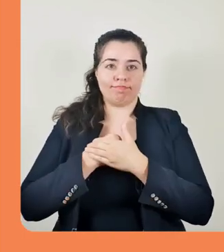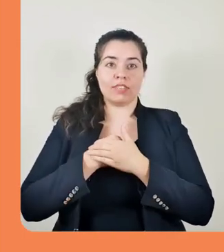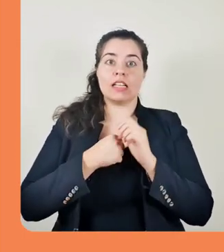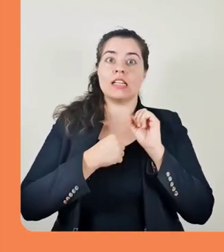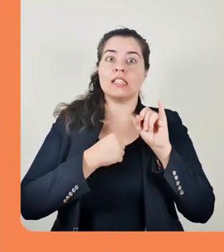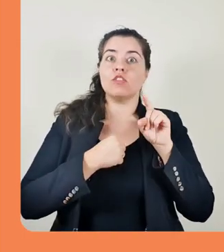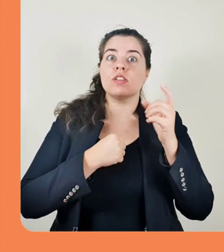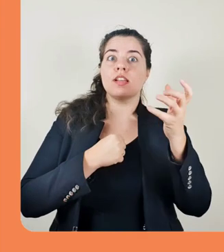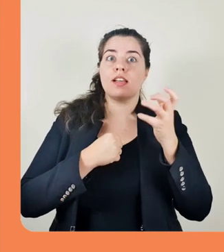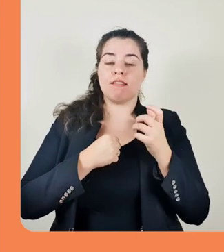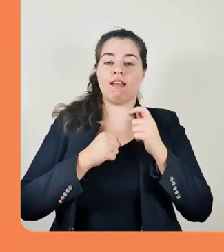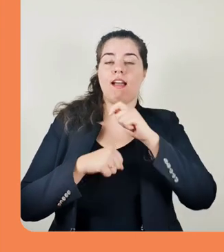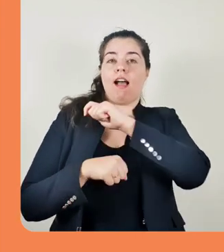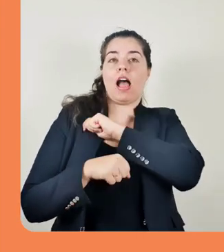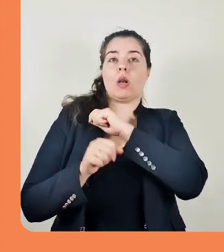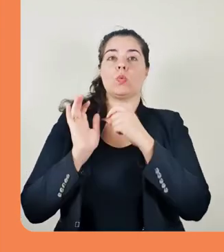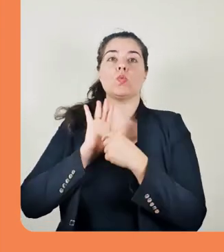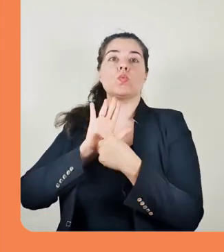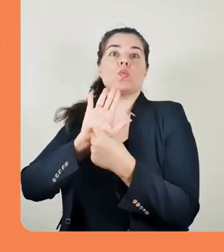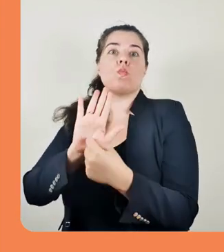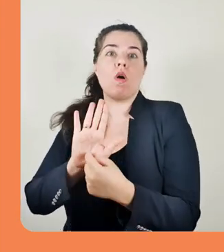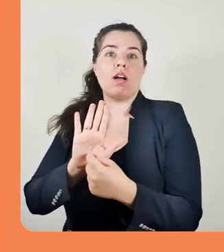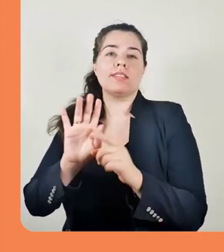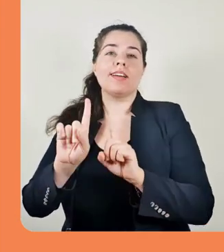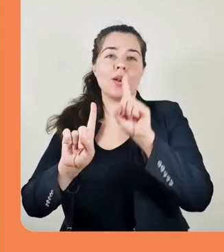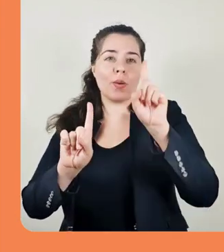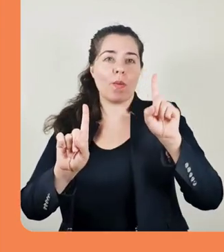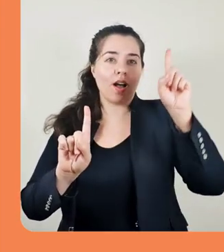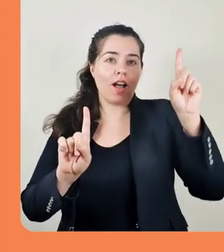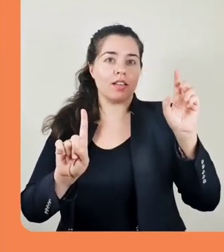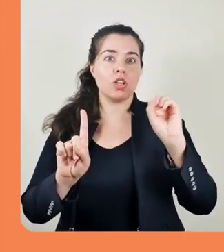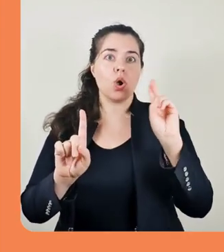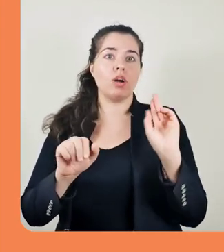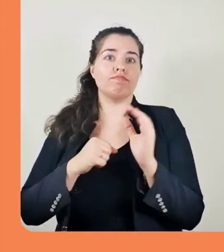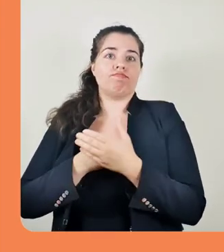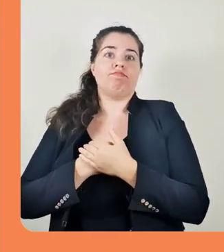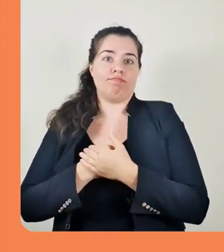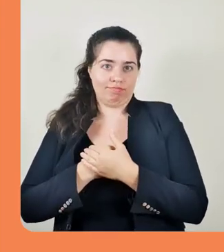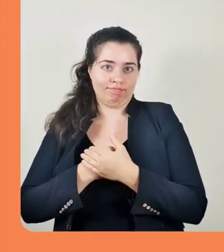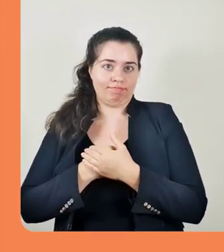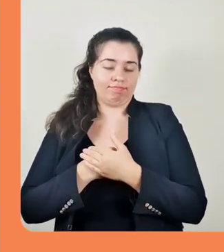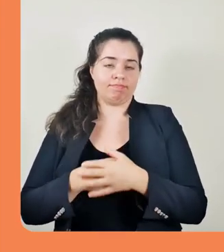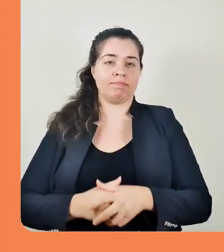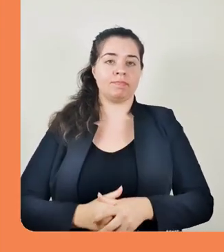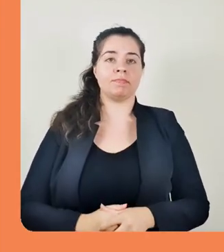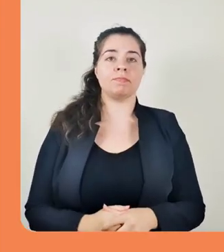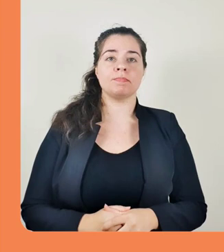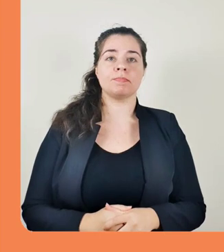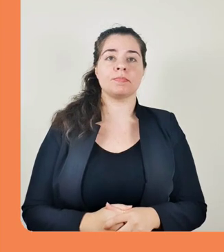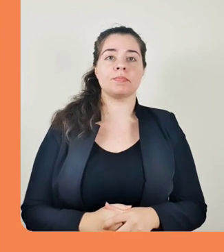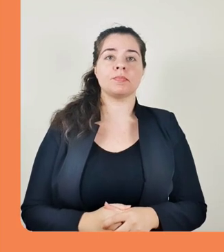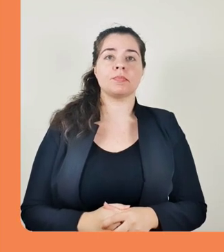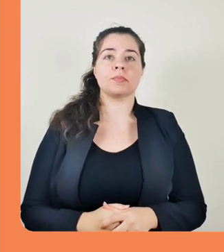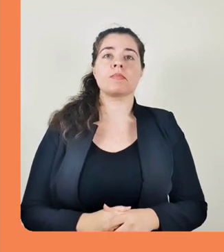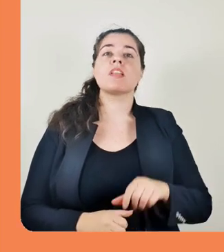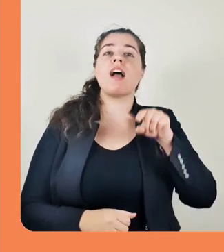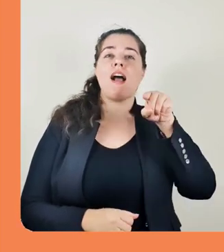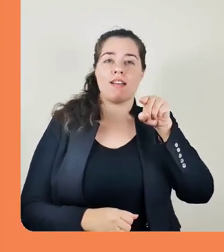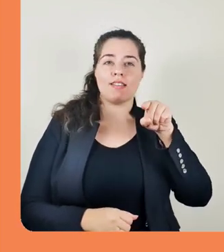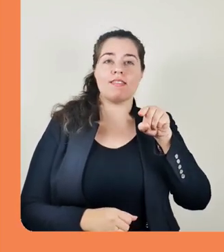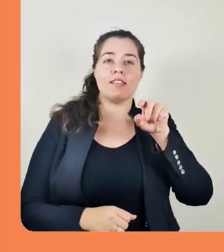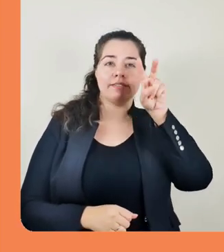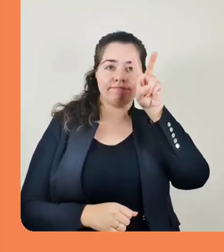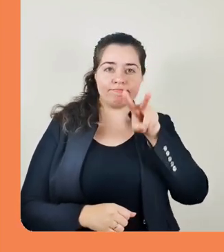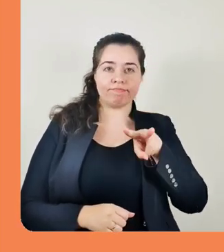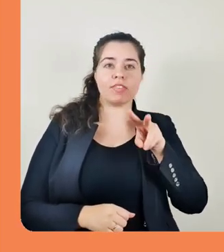E por aí vai algumas são importantes como O Anonimato se você quer apresentar a identidade dos